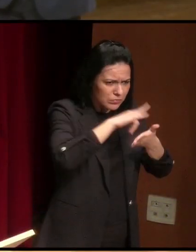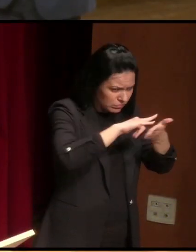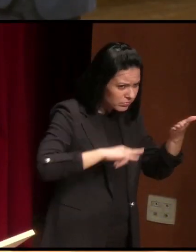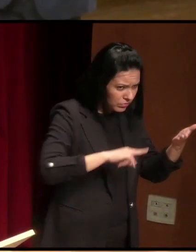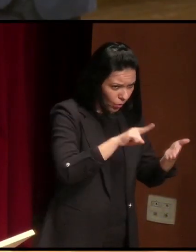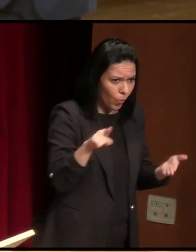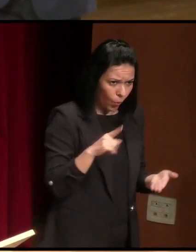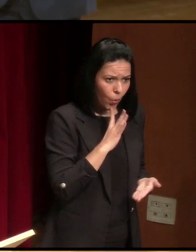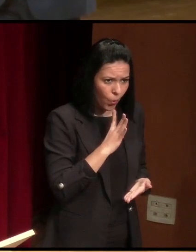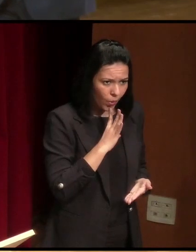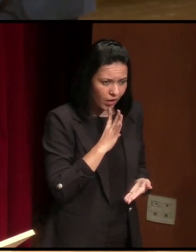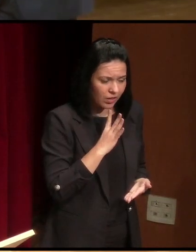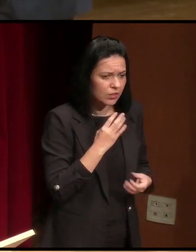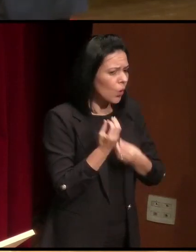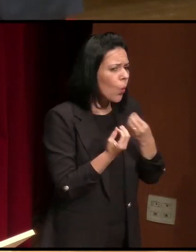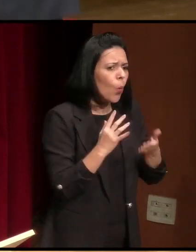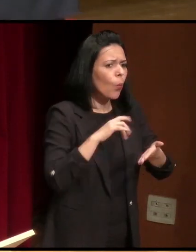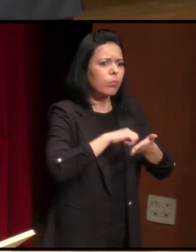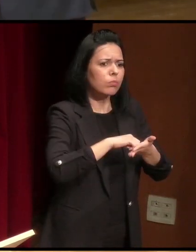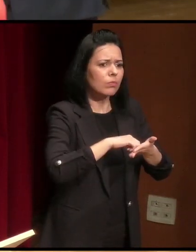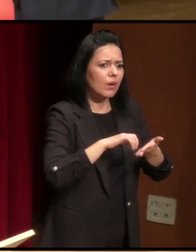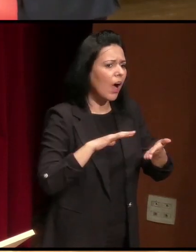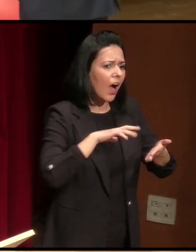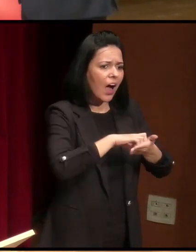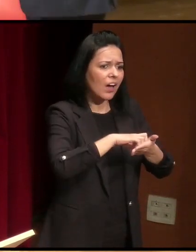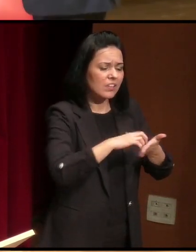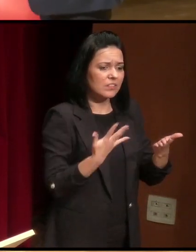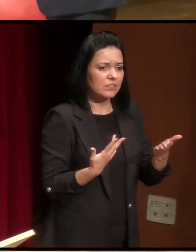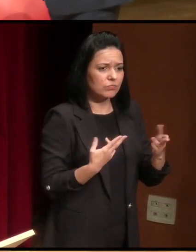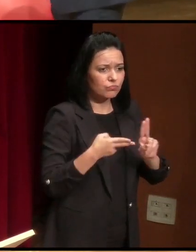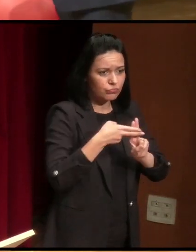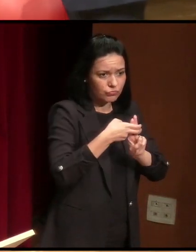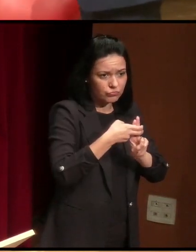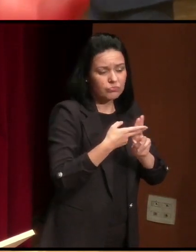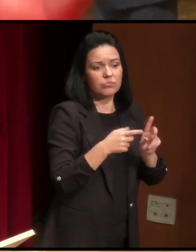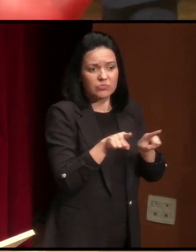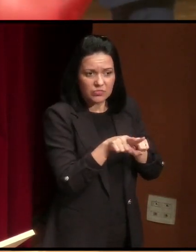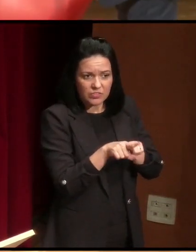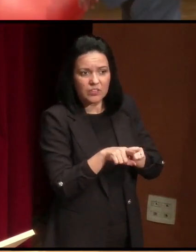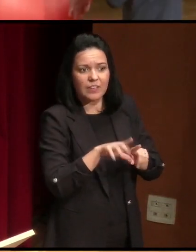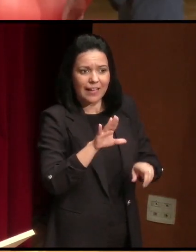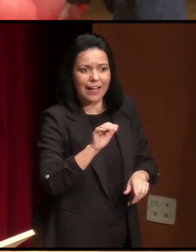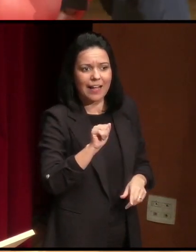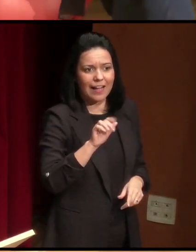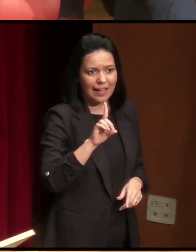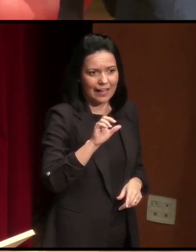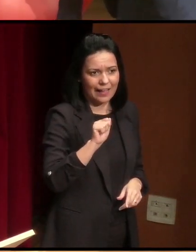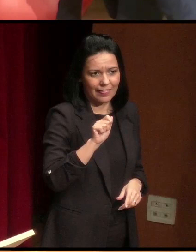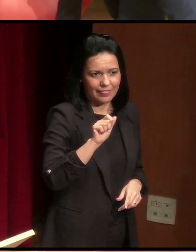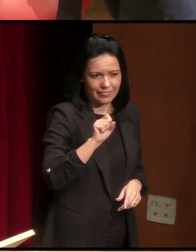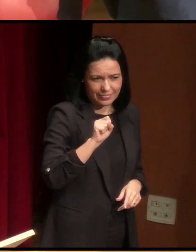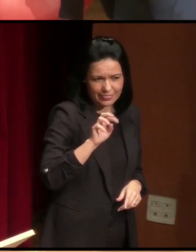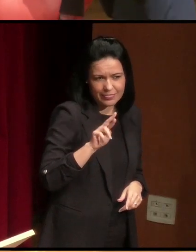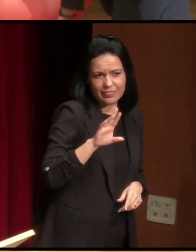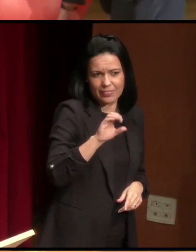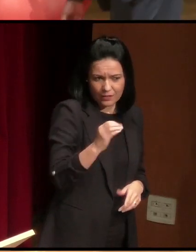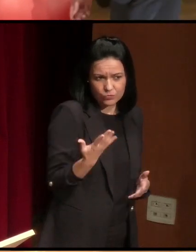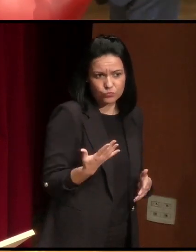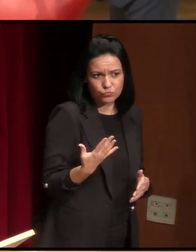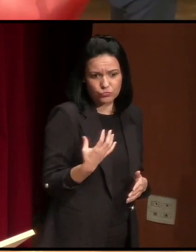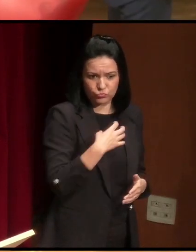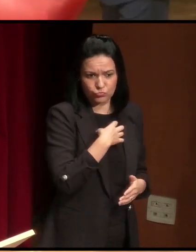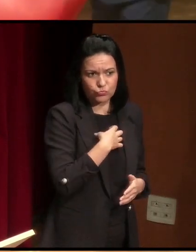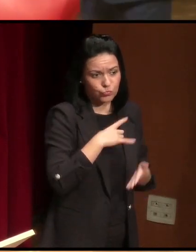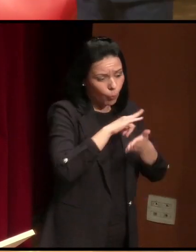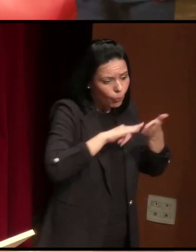gente? Então, Luana, mostra a nossa cartilha SUAS, que foi uma parceria com o Ministério da Cidadania e alguns